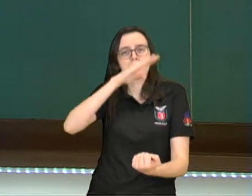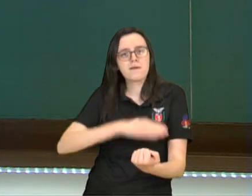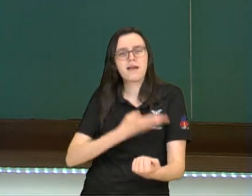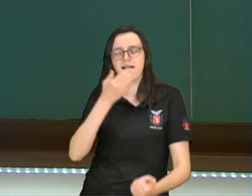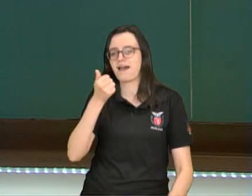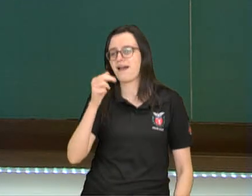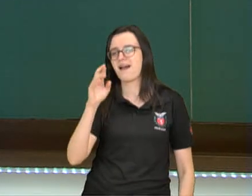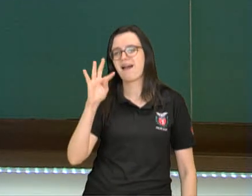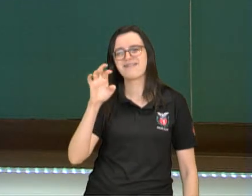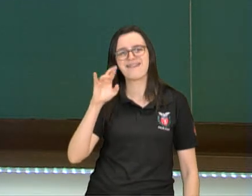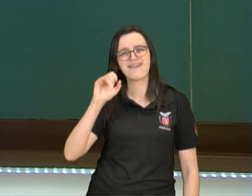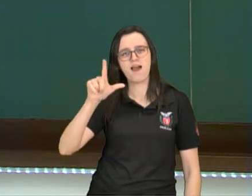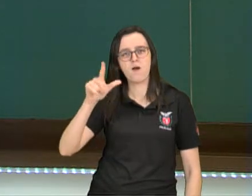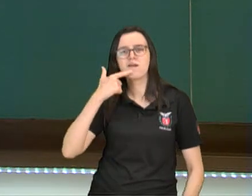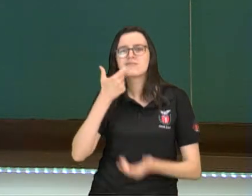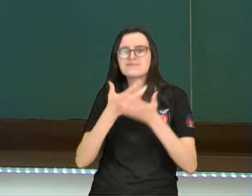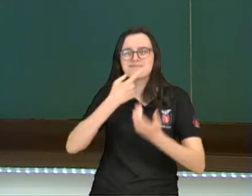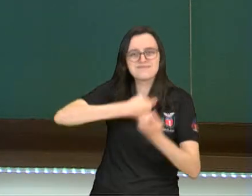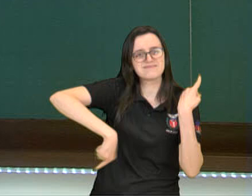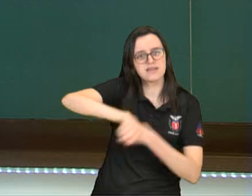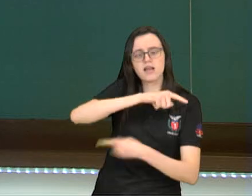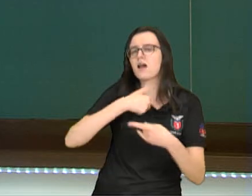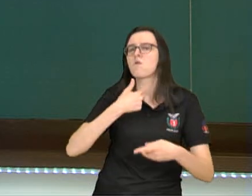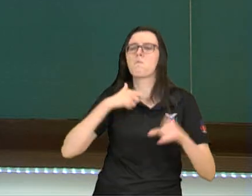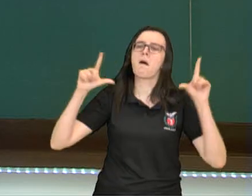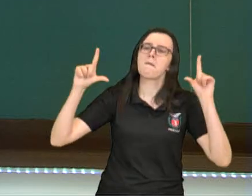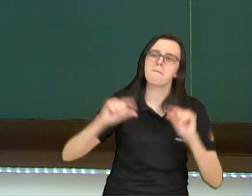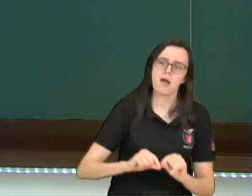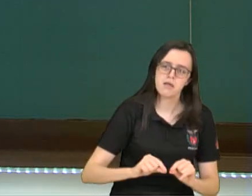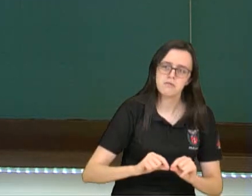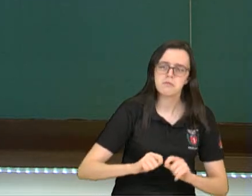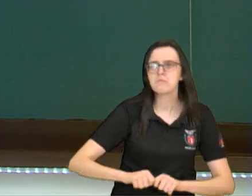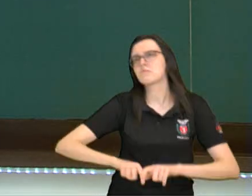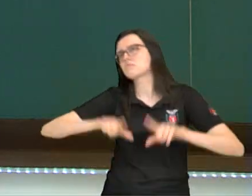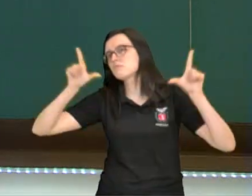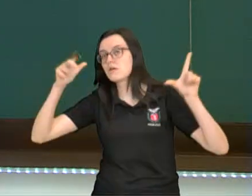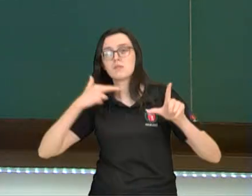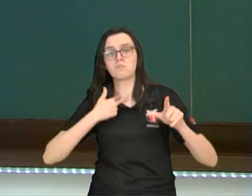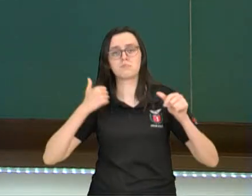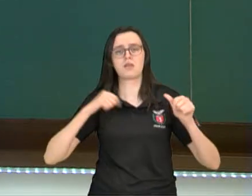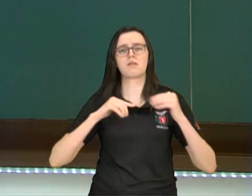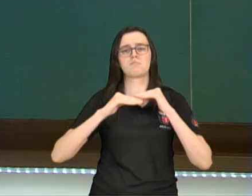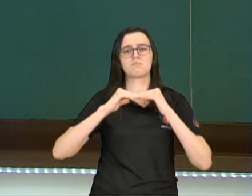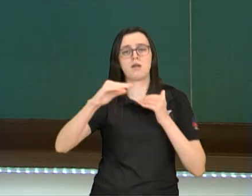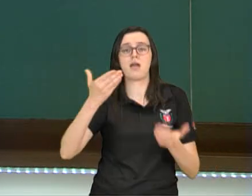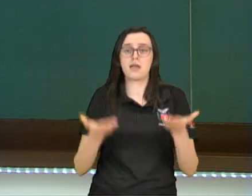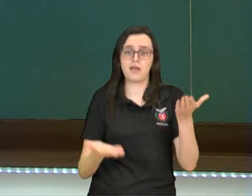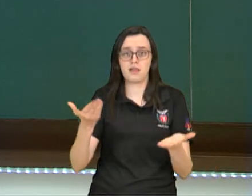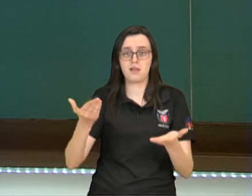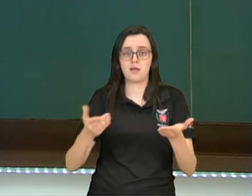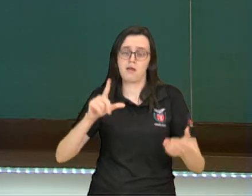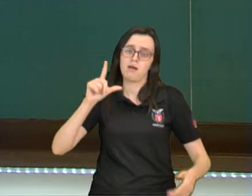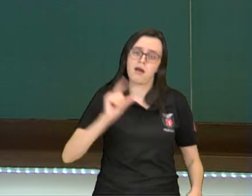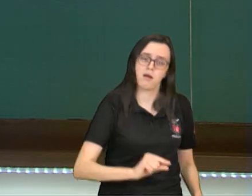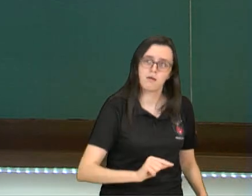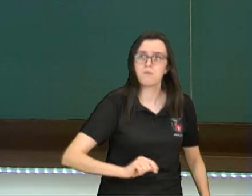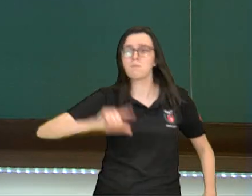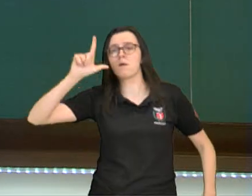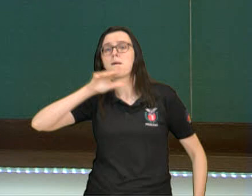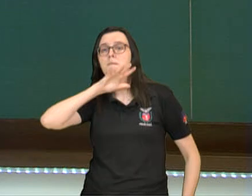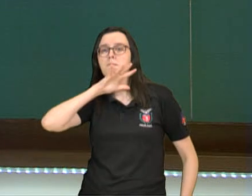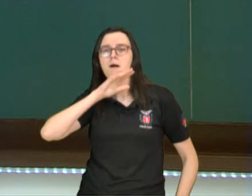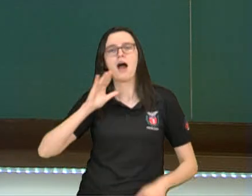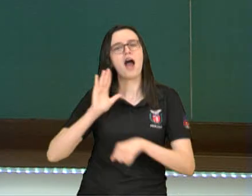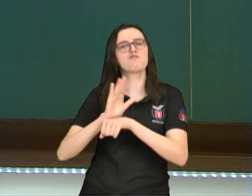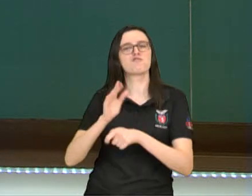pressão precisa estar em equilíbrio. Não pode estar abaixo e nem acima, porque faz mal. Ele ajuda a regular. Olha